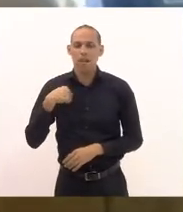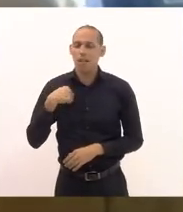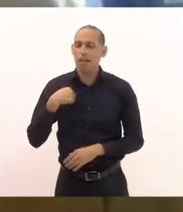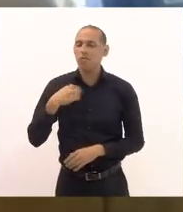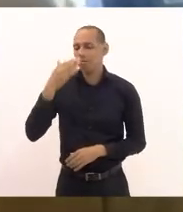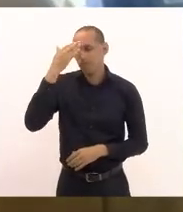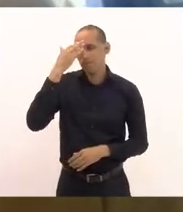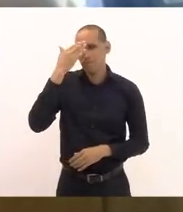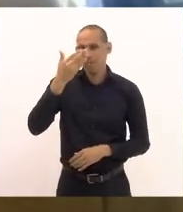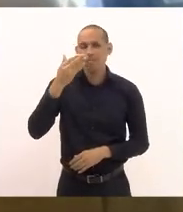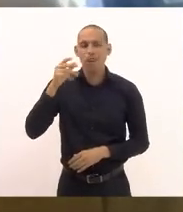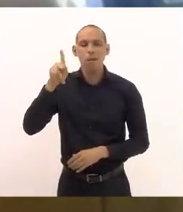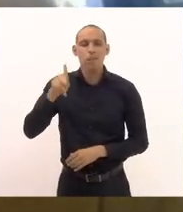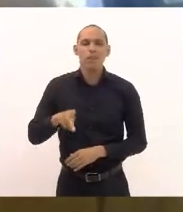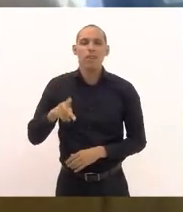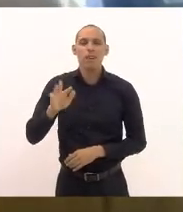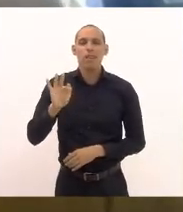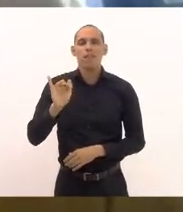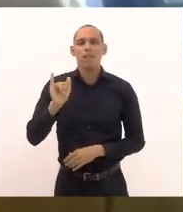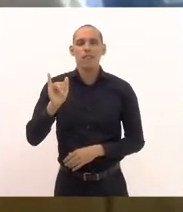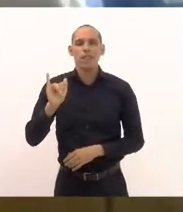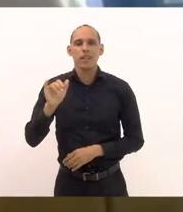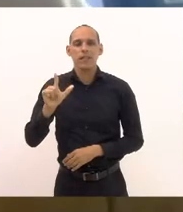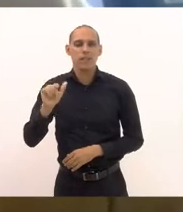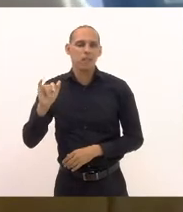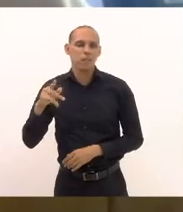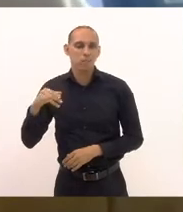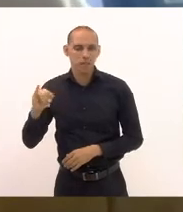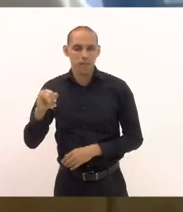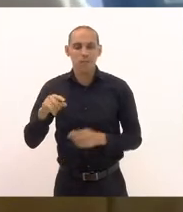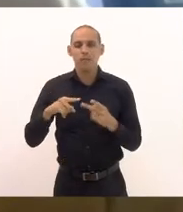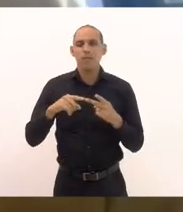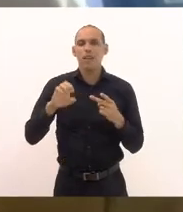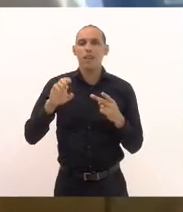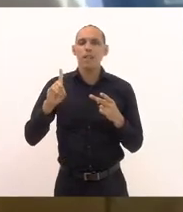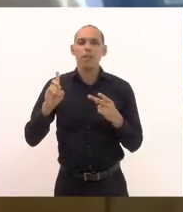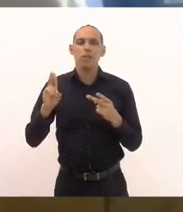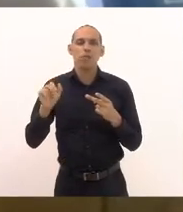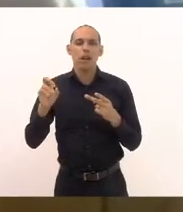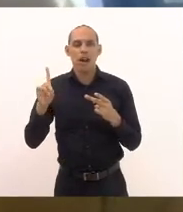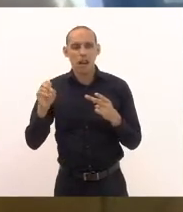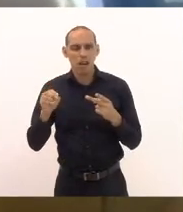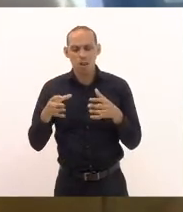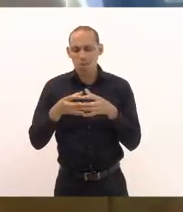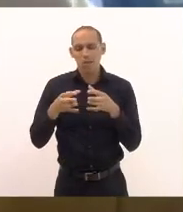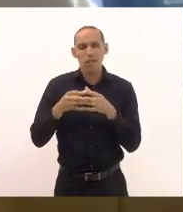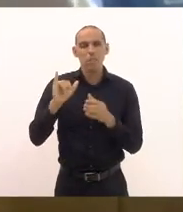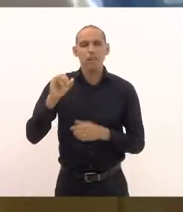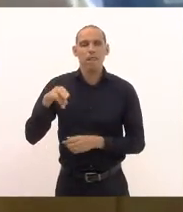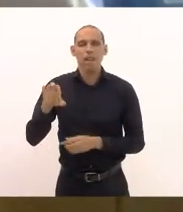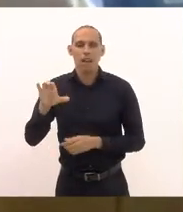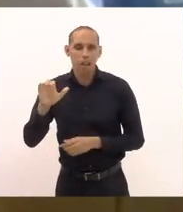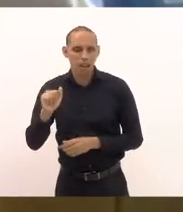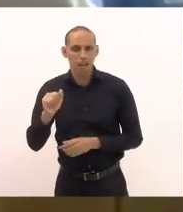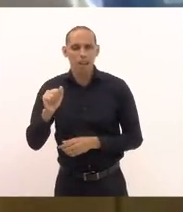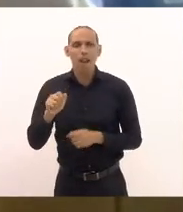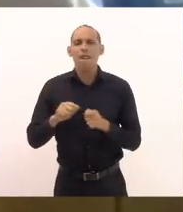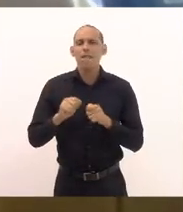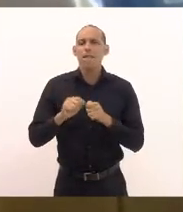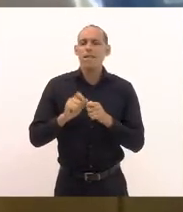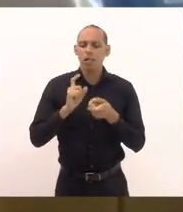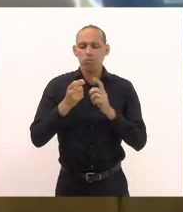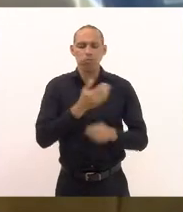presidente Felipe, ao Eduardo, a toda a equipe do INEA, que organizou uma grande audiência